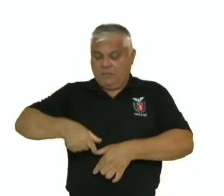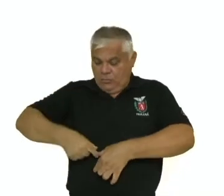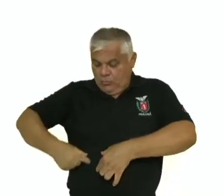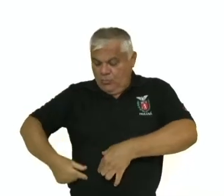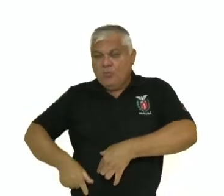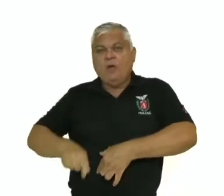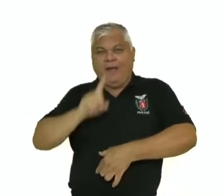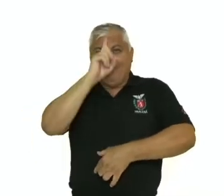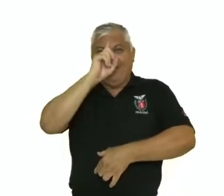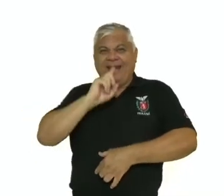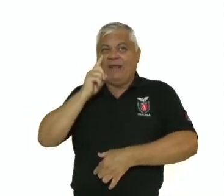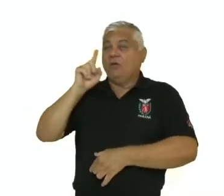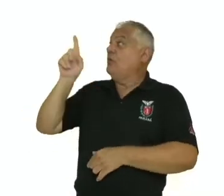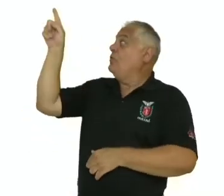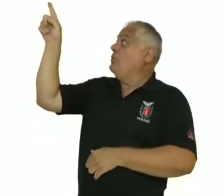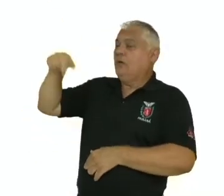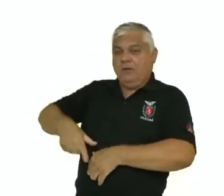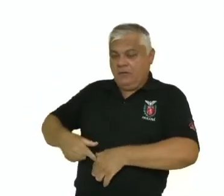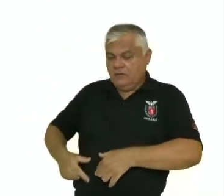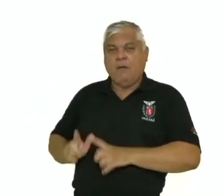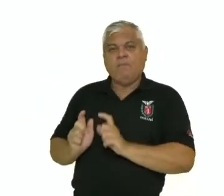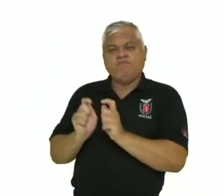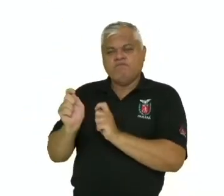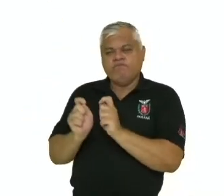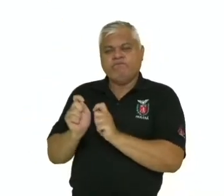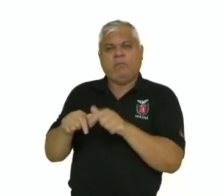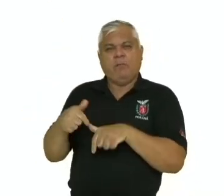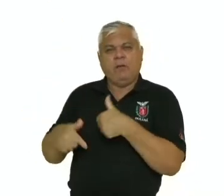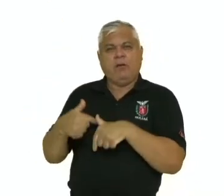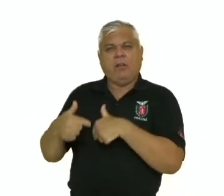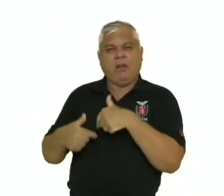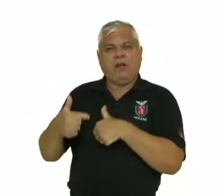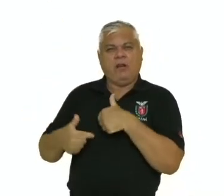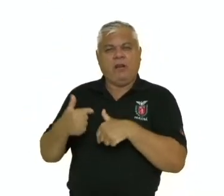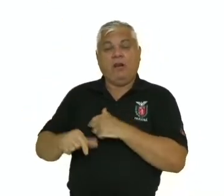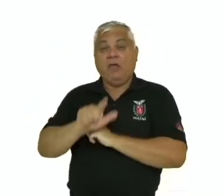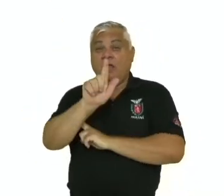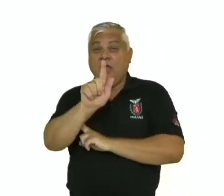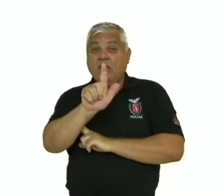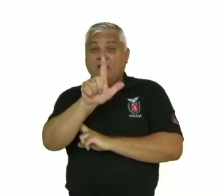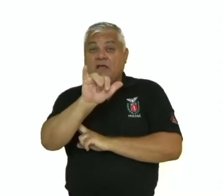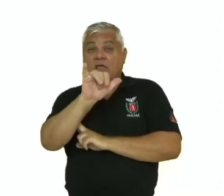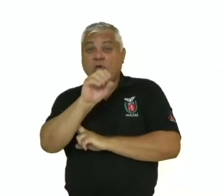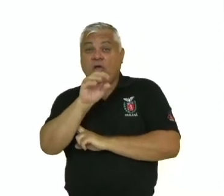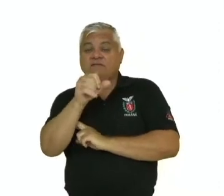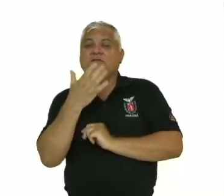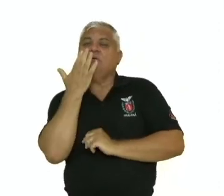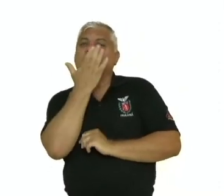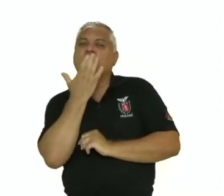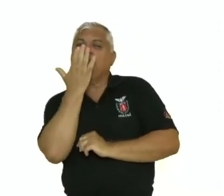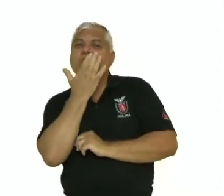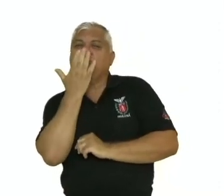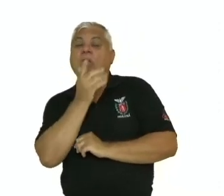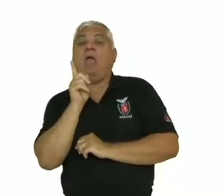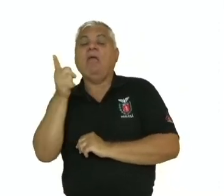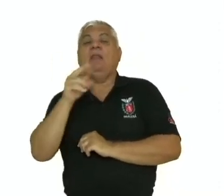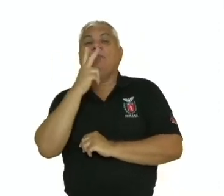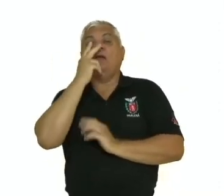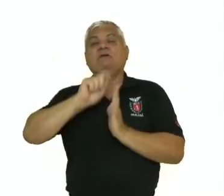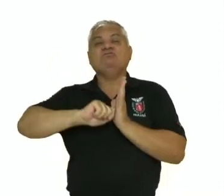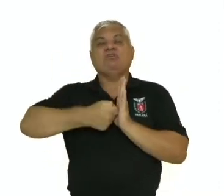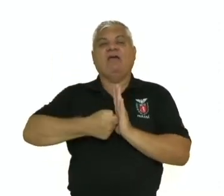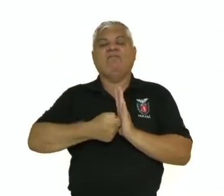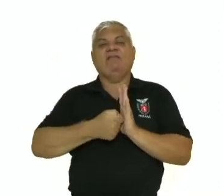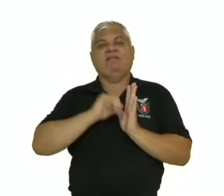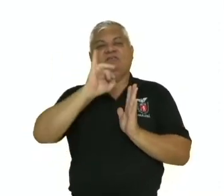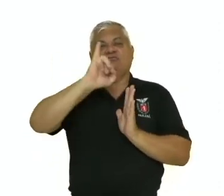em amarelo, que controla então o nível de glicose no nosso sangue. A insulina funciona como uma chave